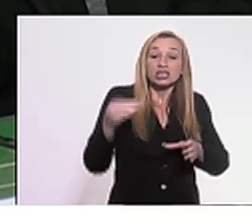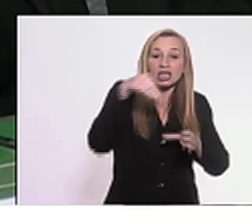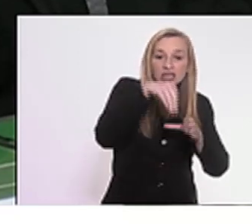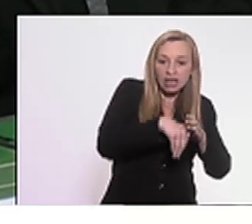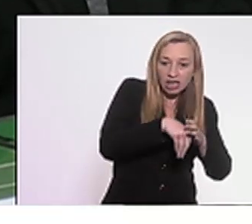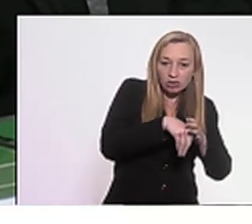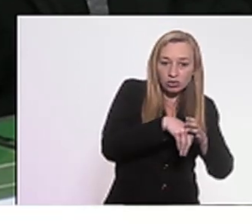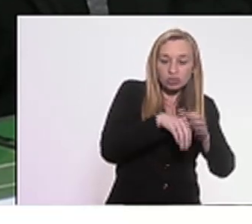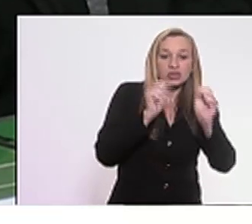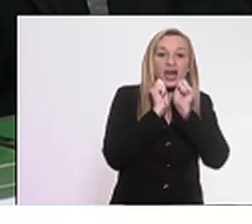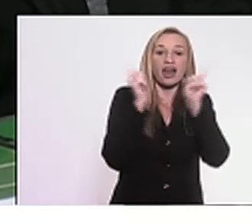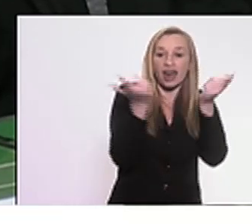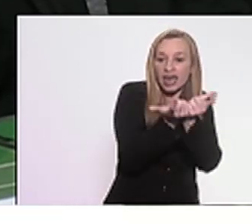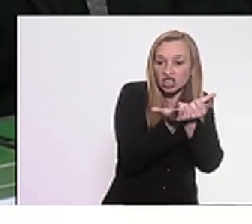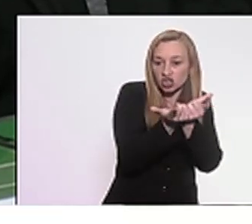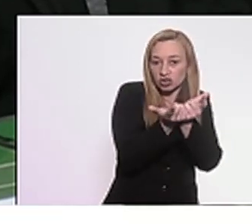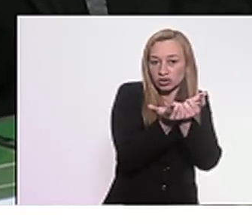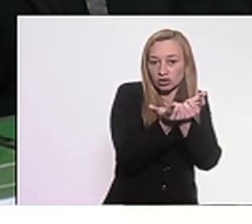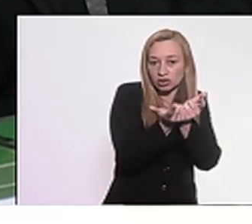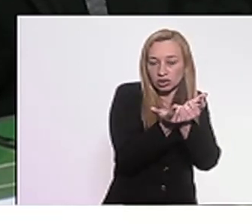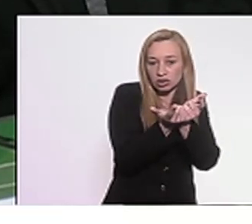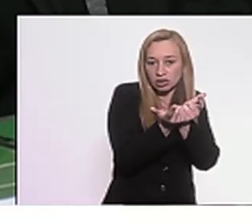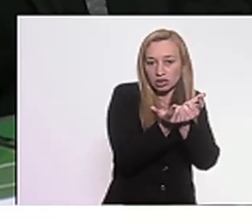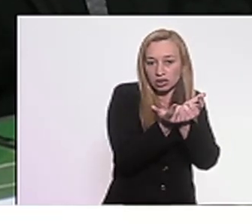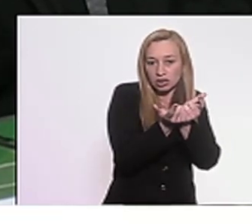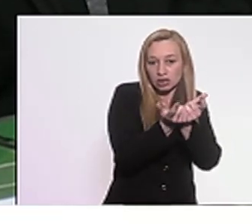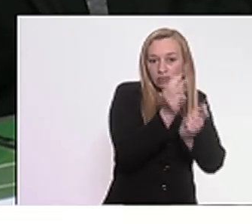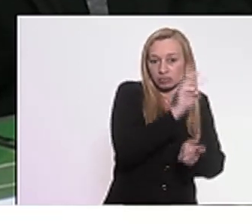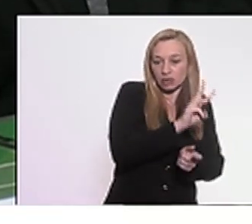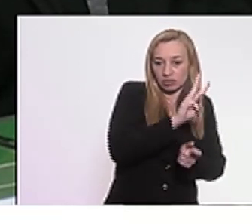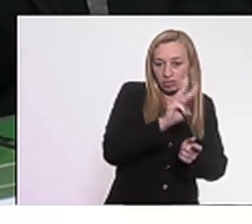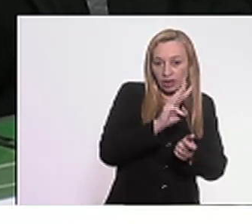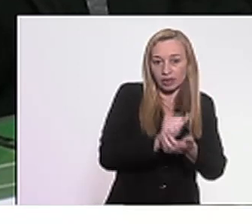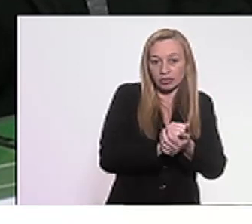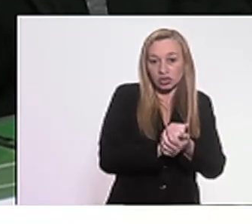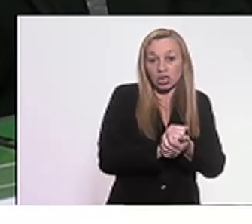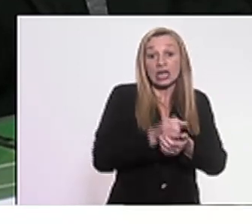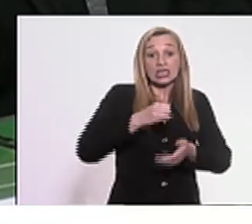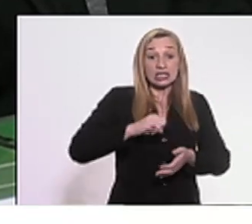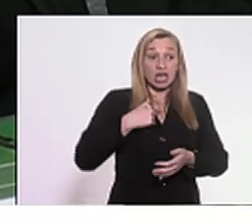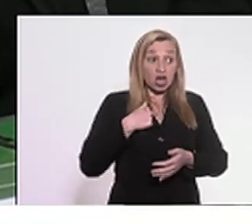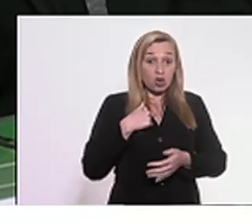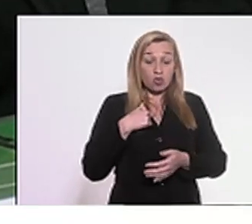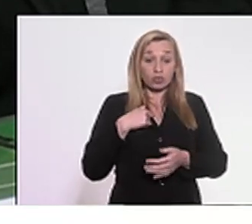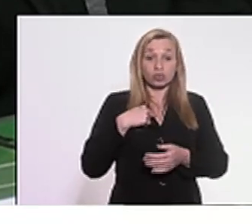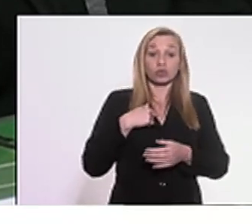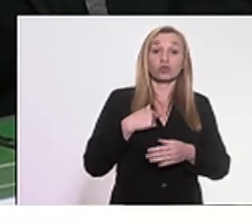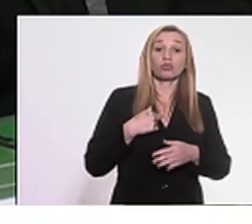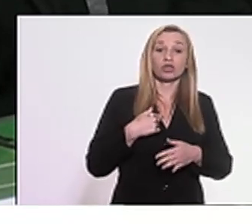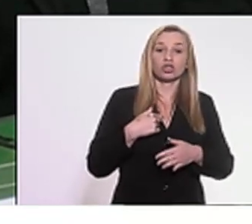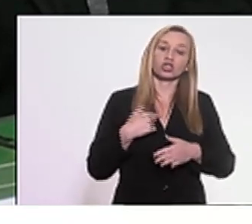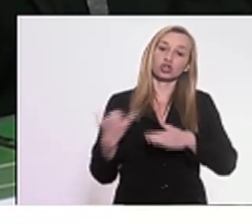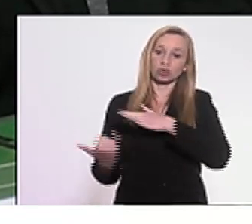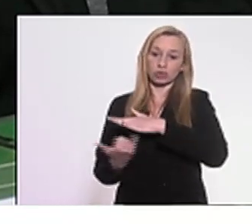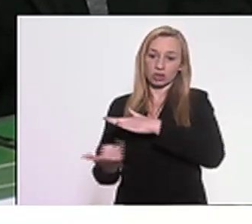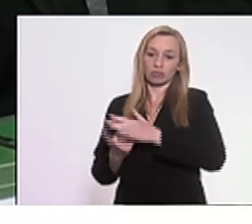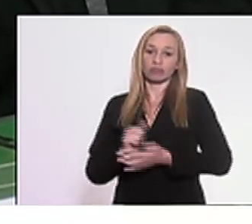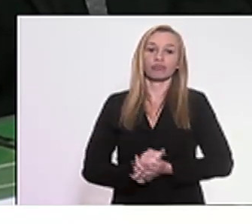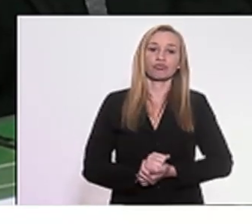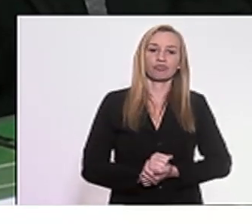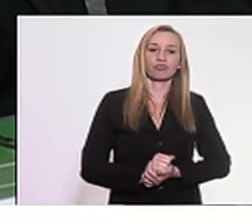da Alerj, porque se eu sou uma instituição, sou presidente de uma instituição, eu vejo que a minha